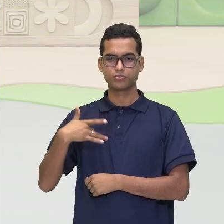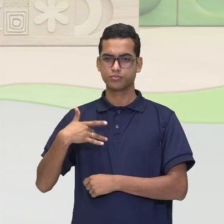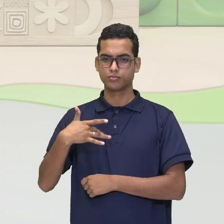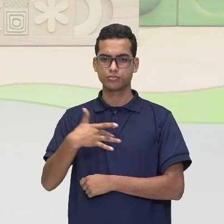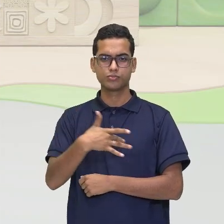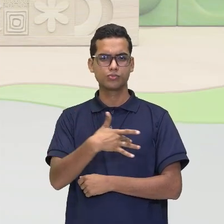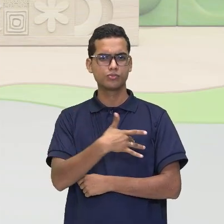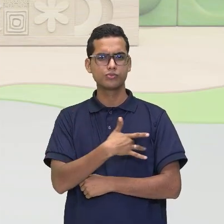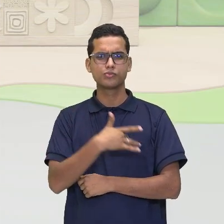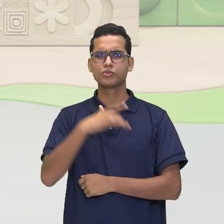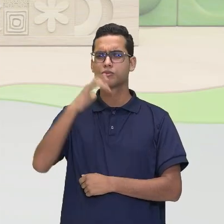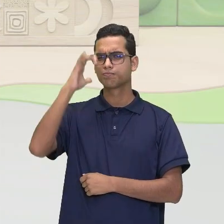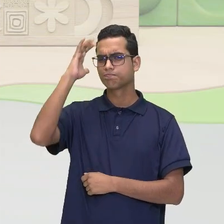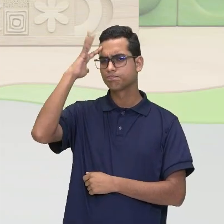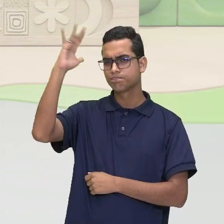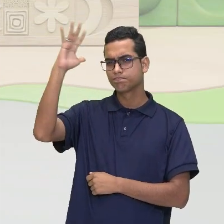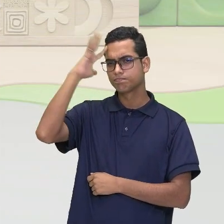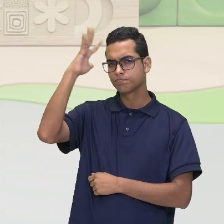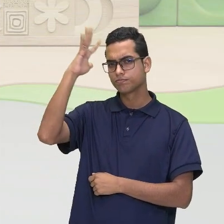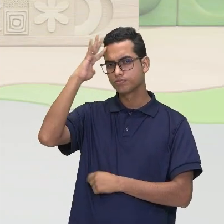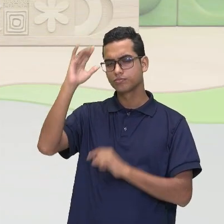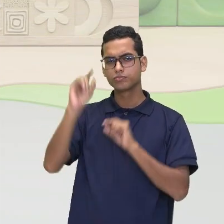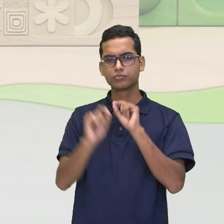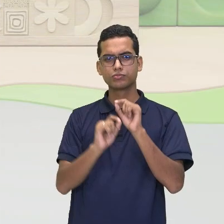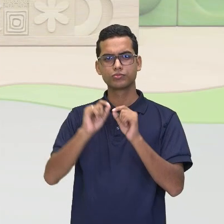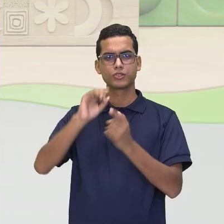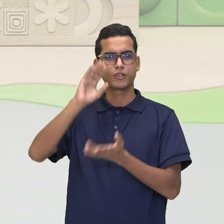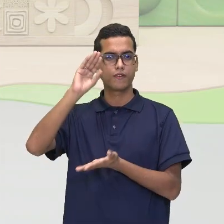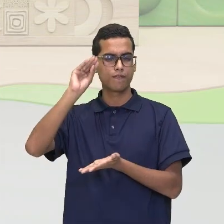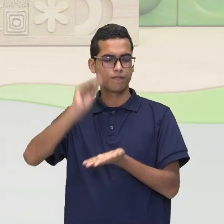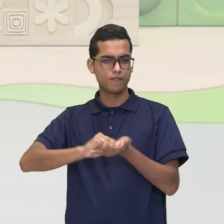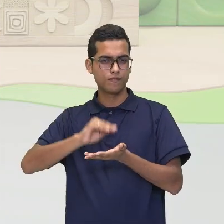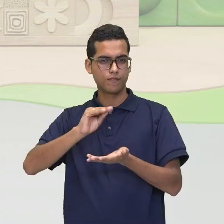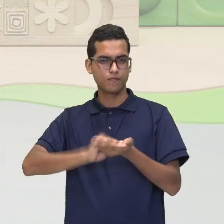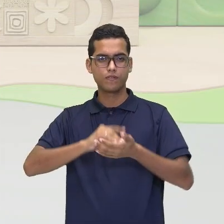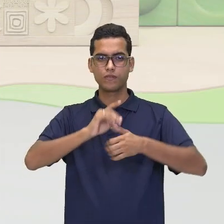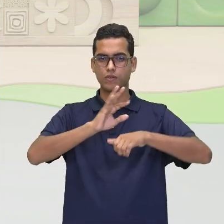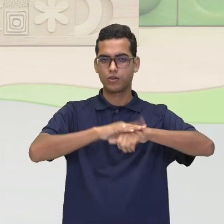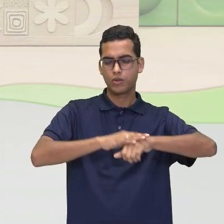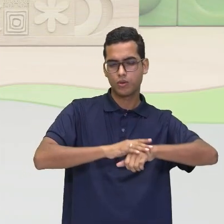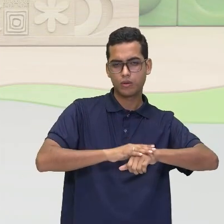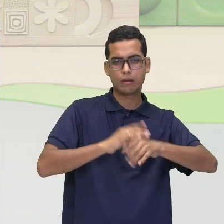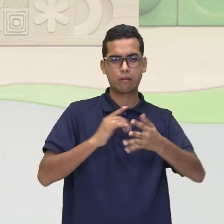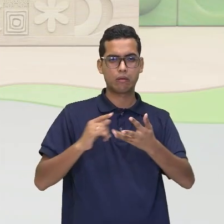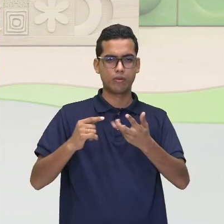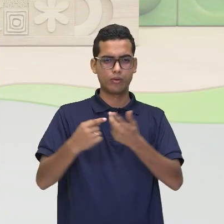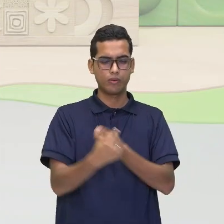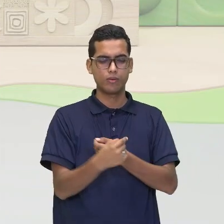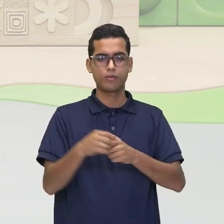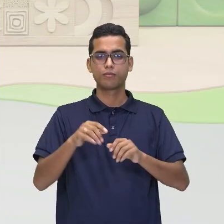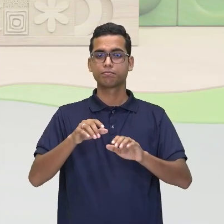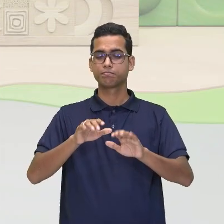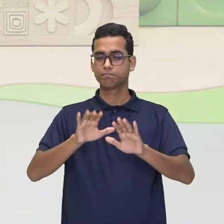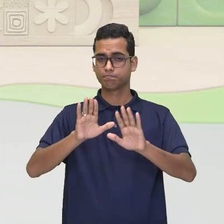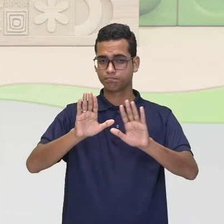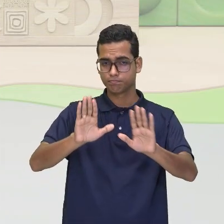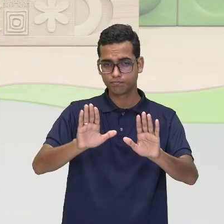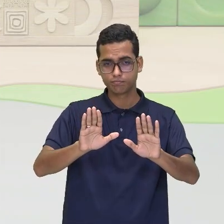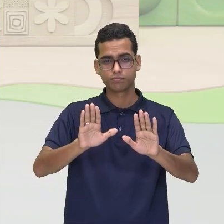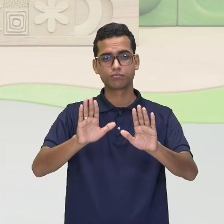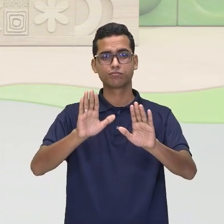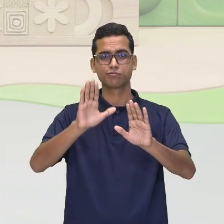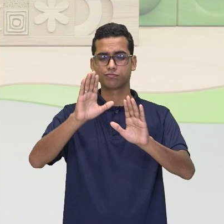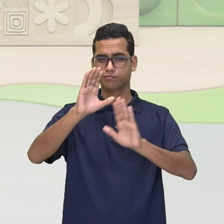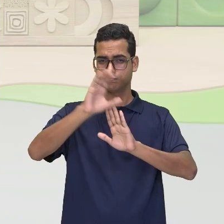gente imagina que é a ausência de doenças, né, a ausência de enfermidades. Mas, na verdade, esse conceito vai